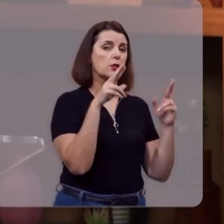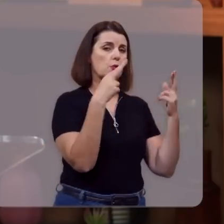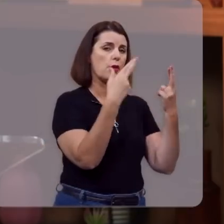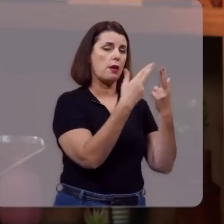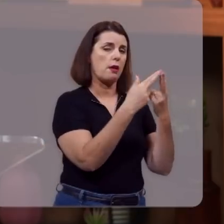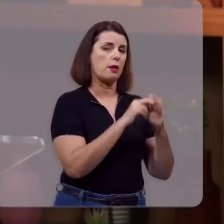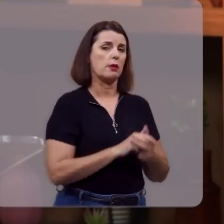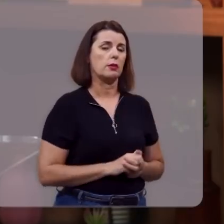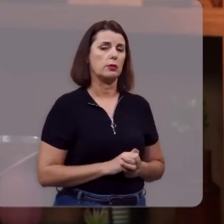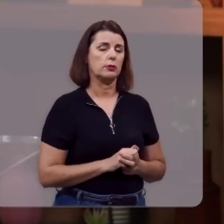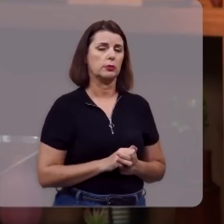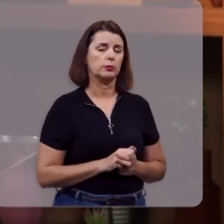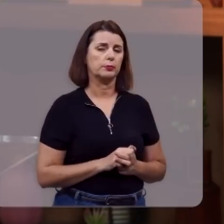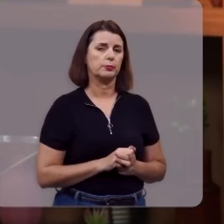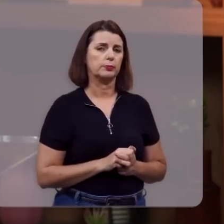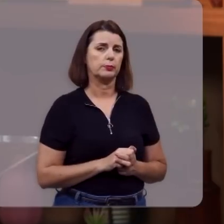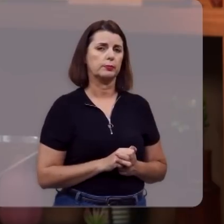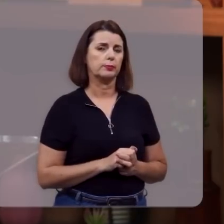reinado.